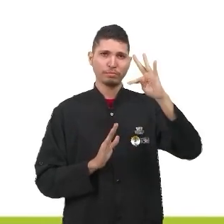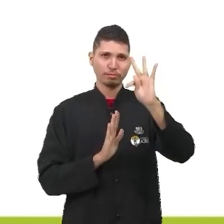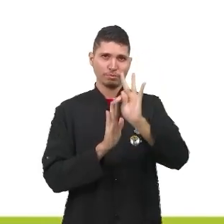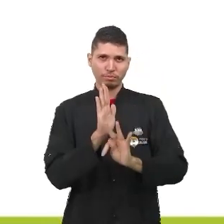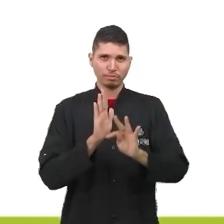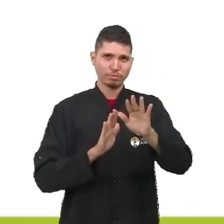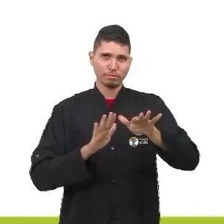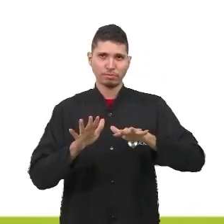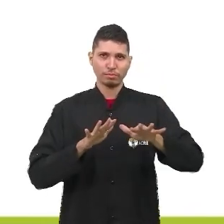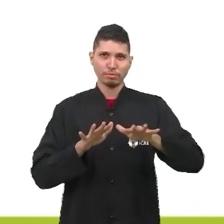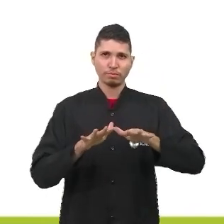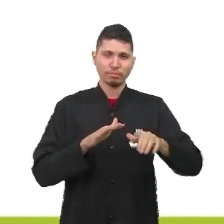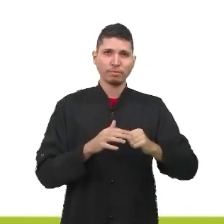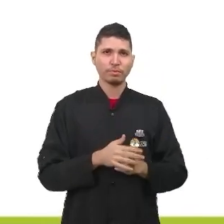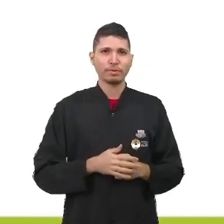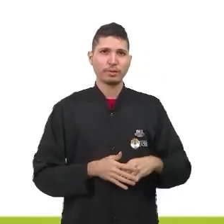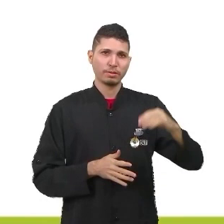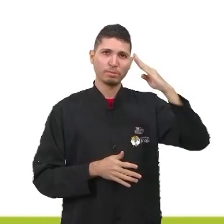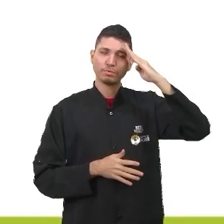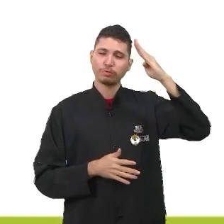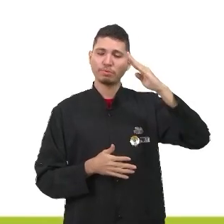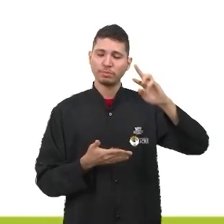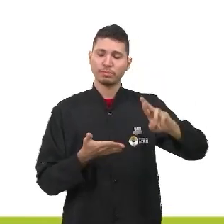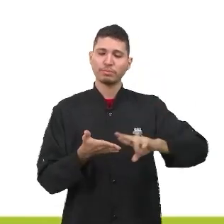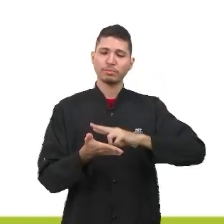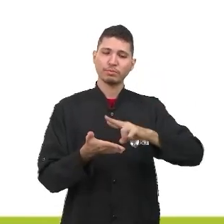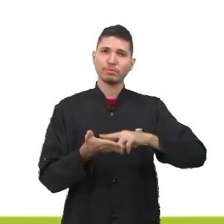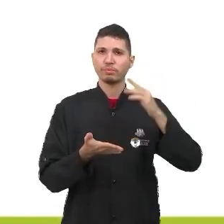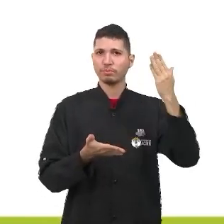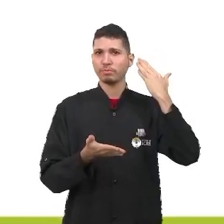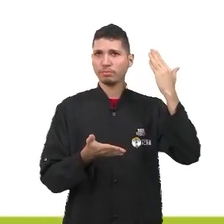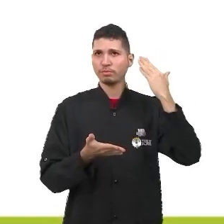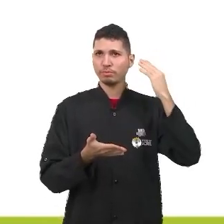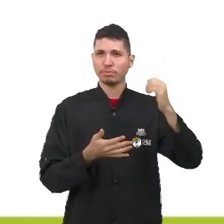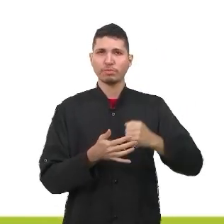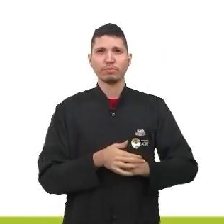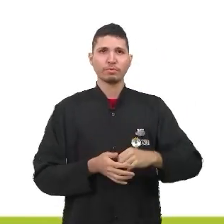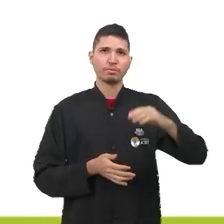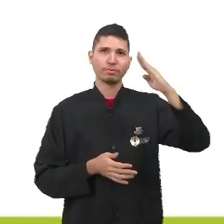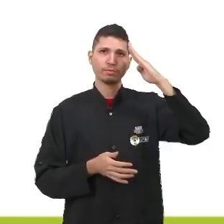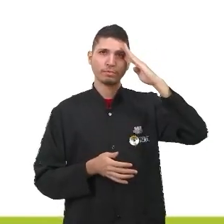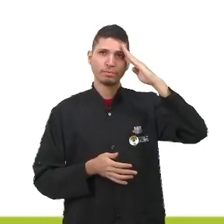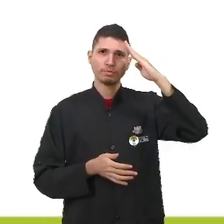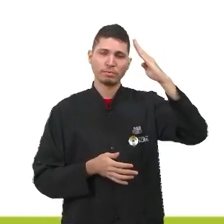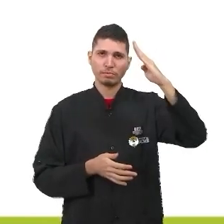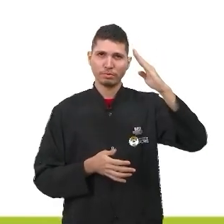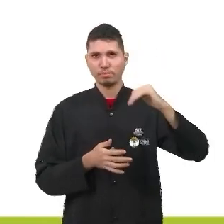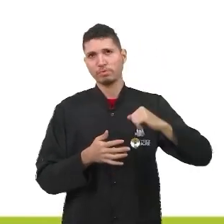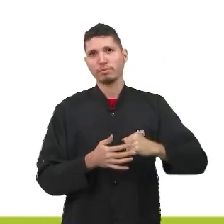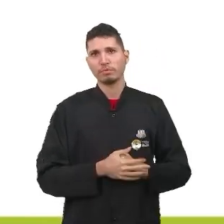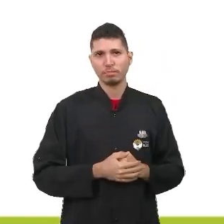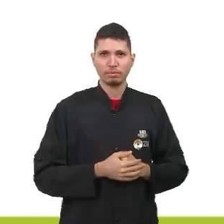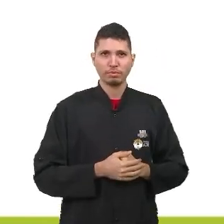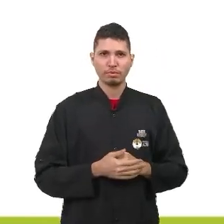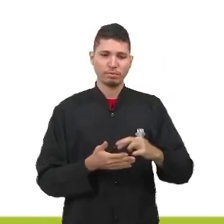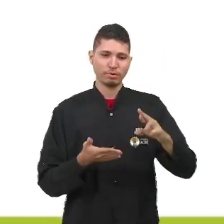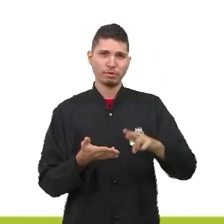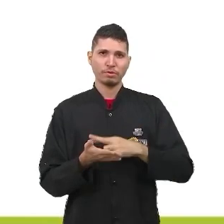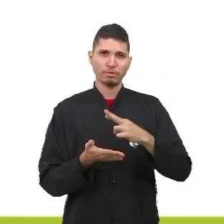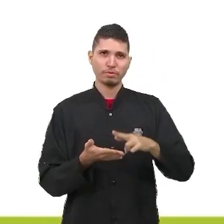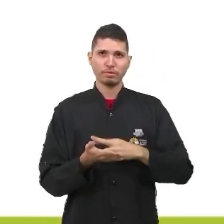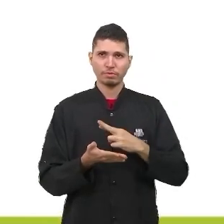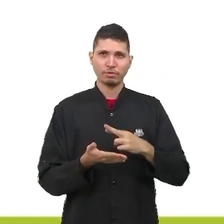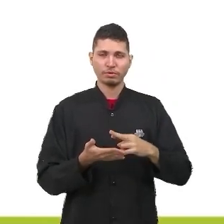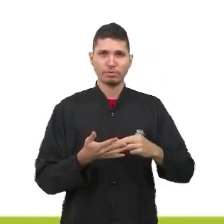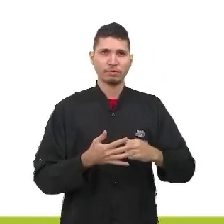movimento. Nós temos as principais revistas da época, né, principalmente a revista Claxon, que foi que